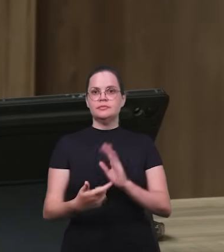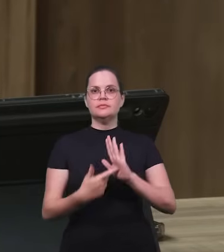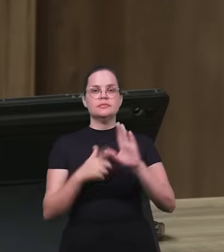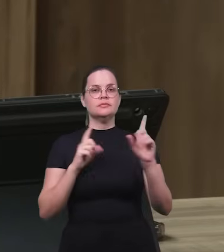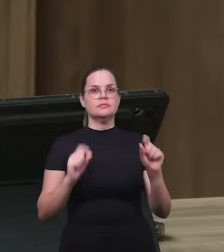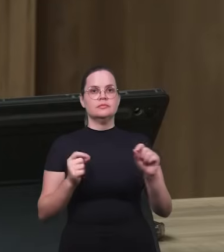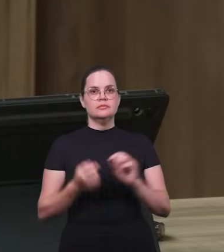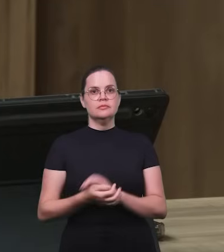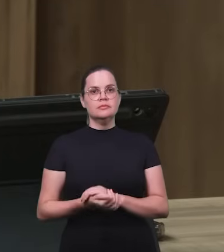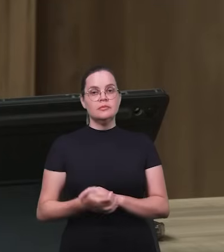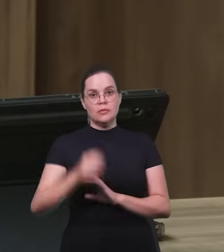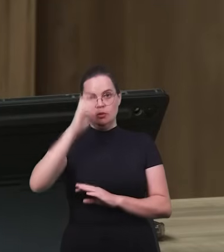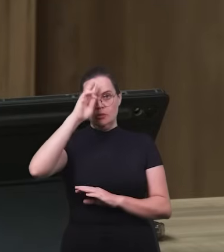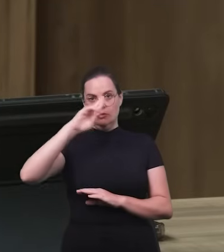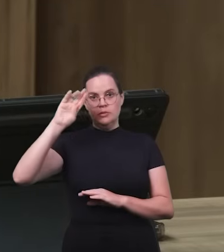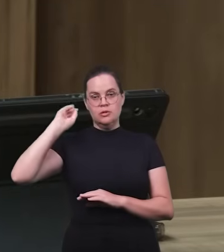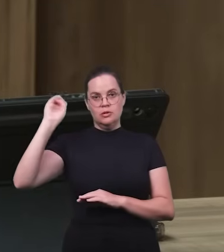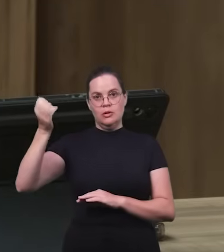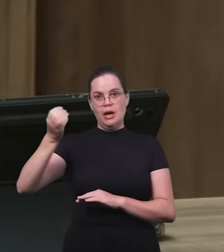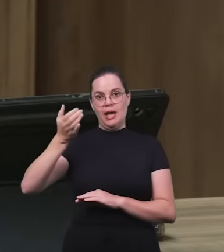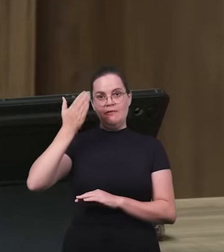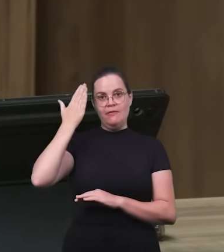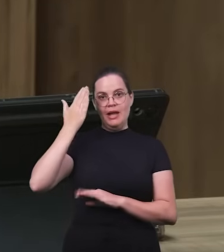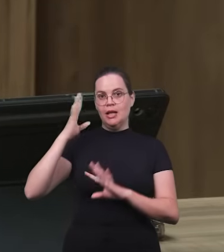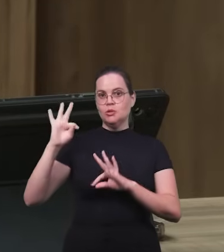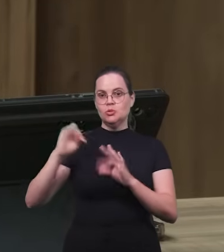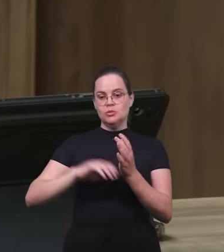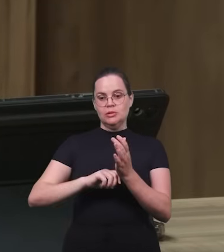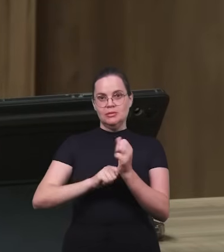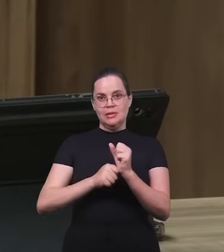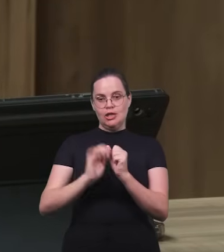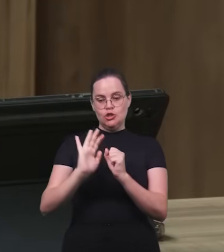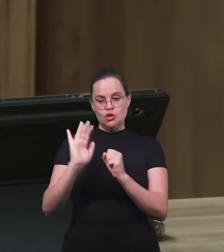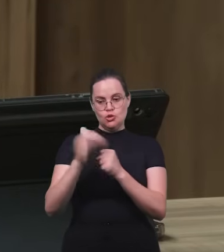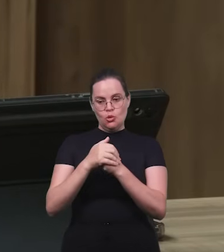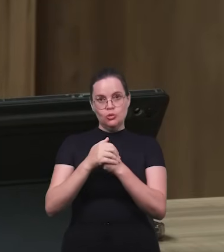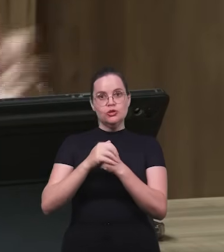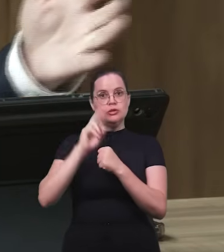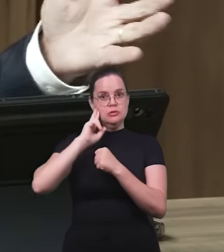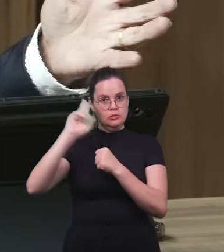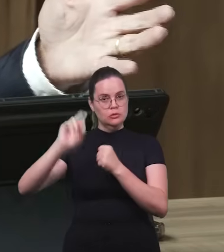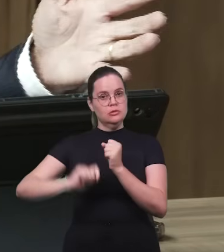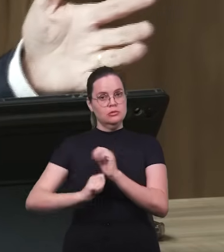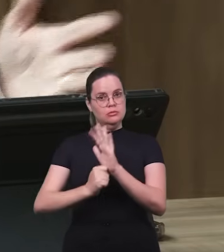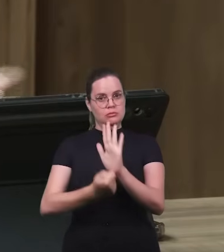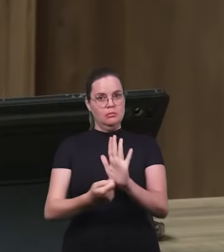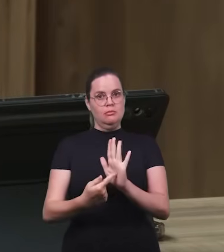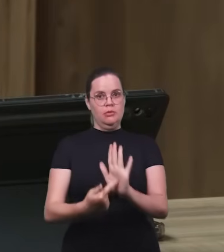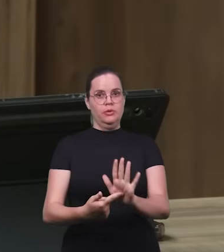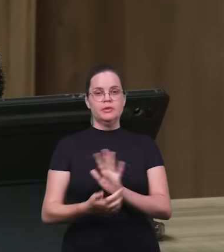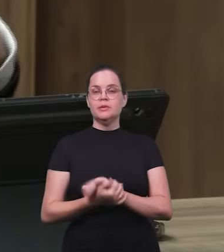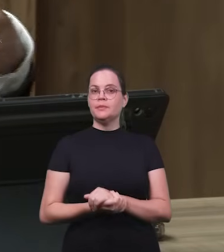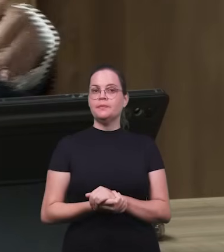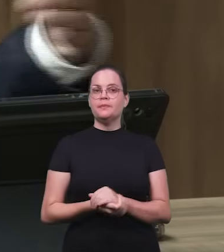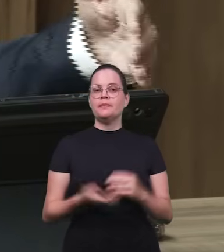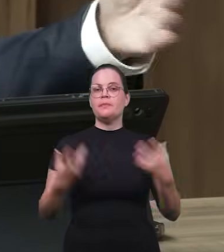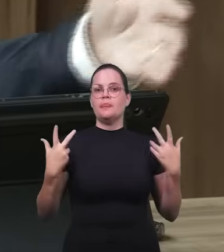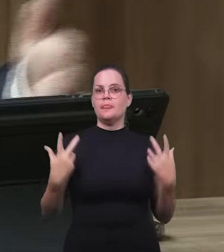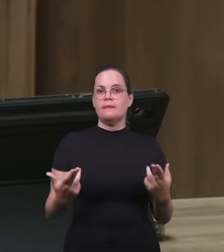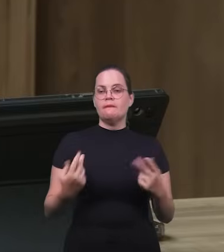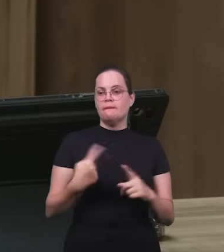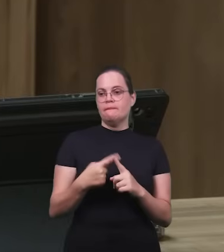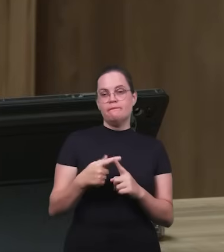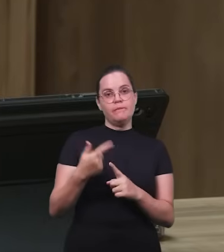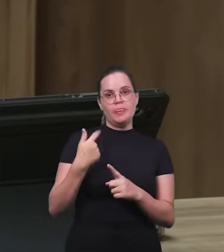revela o que está escondido, né? Escondido. Então é aquilo que o Willer comentou, aquilo que está fora da